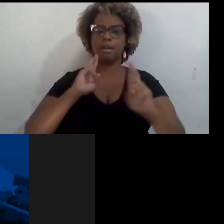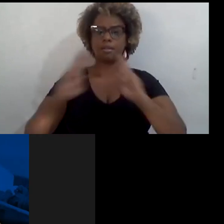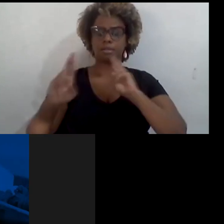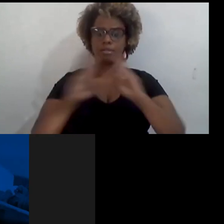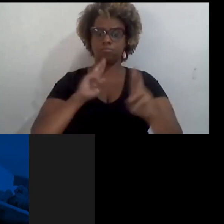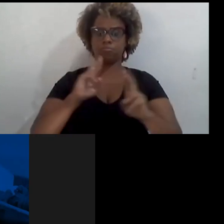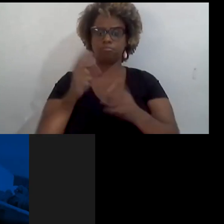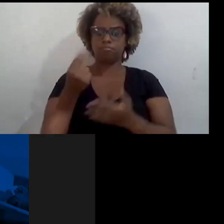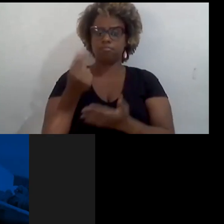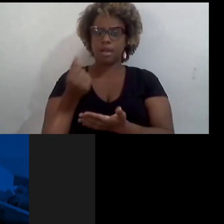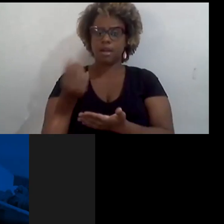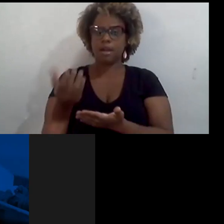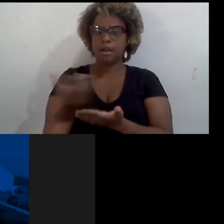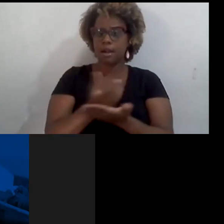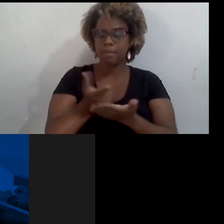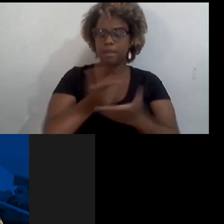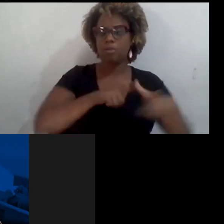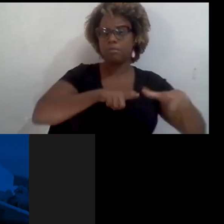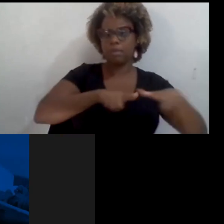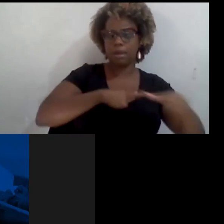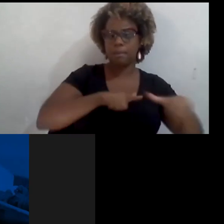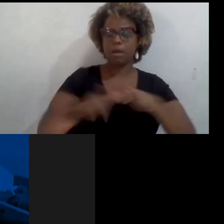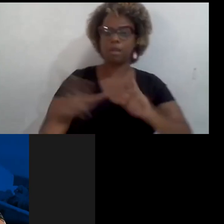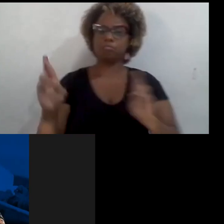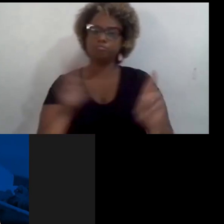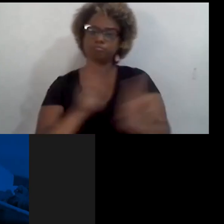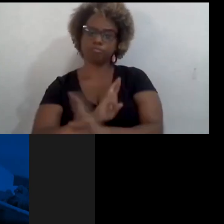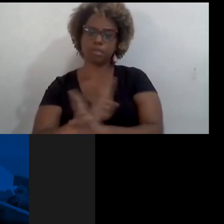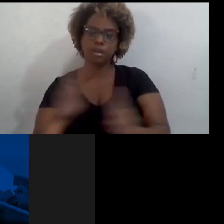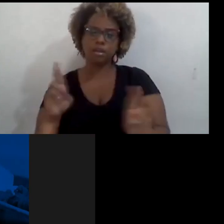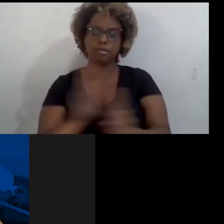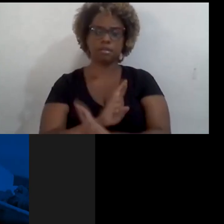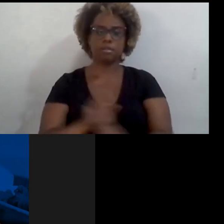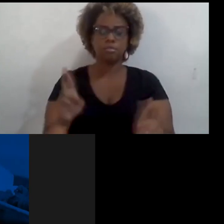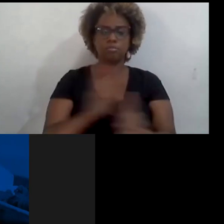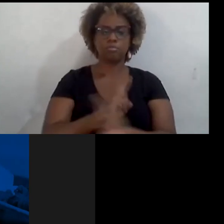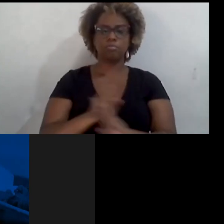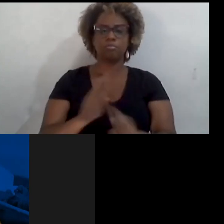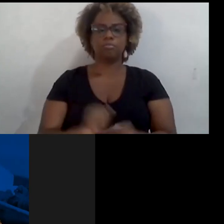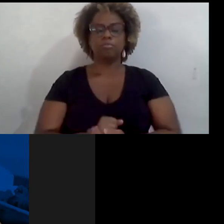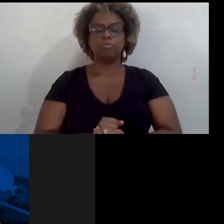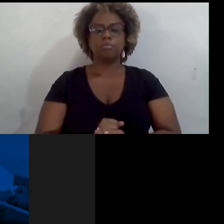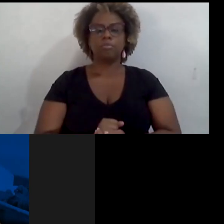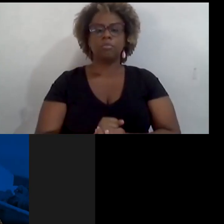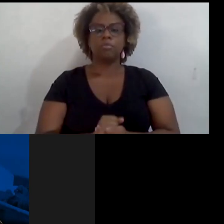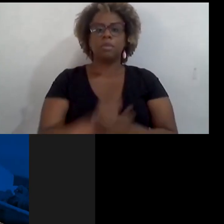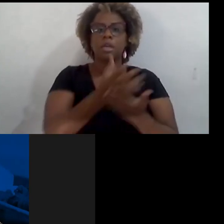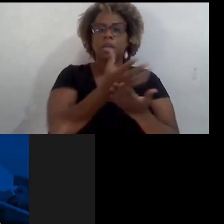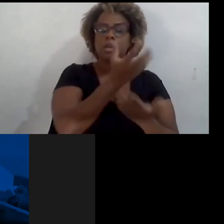a permitir que exista fonte de custeio por renúncia fiscal ou por multas ambientais a